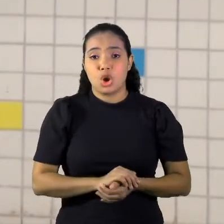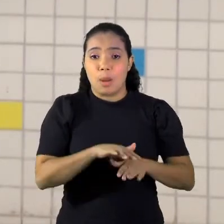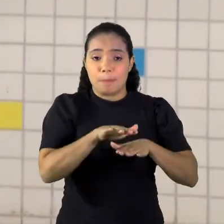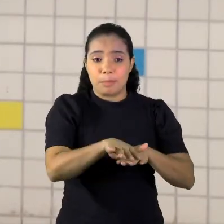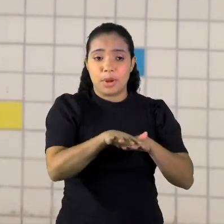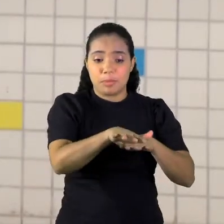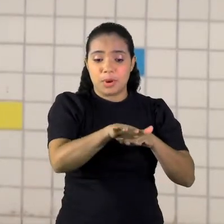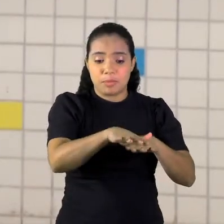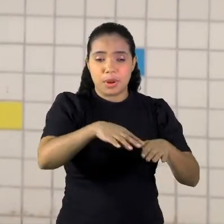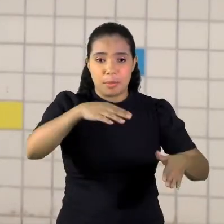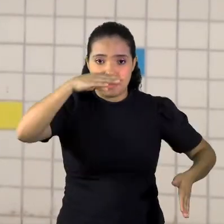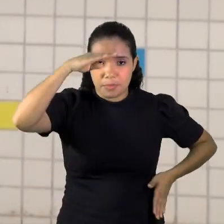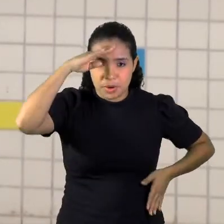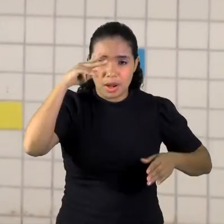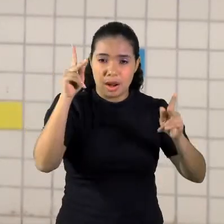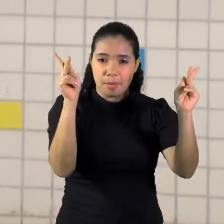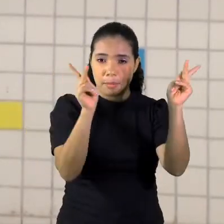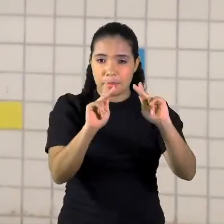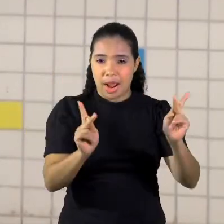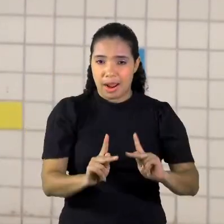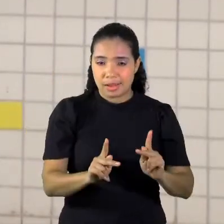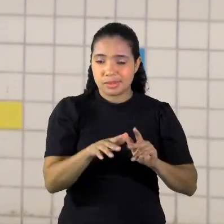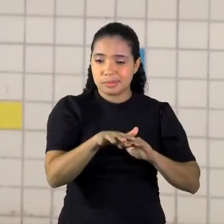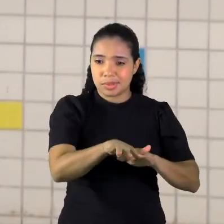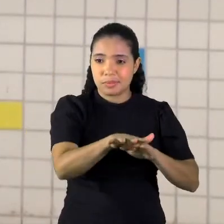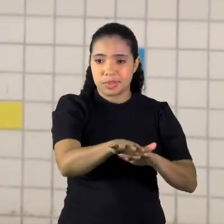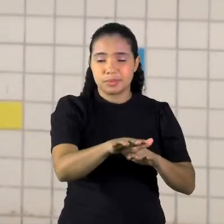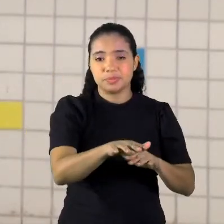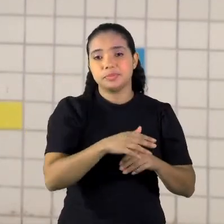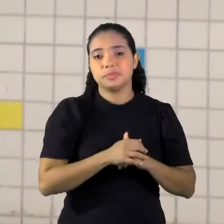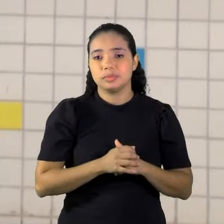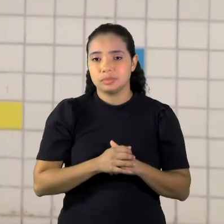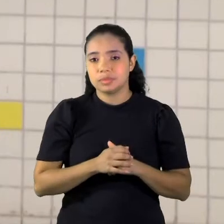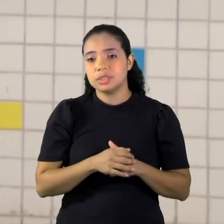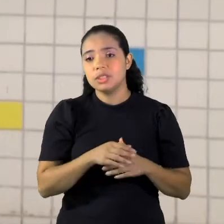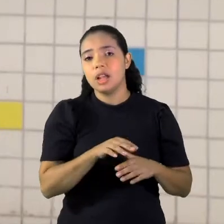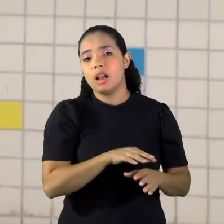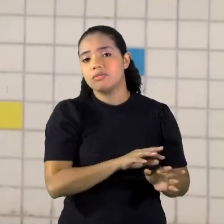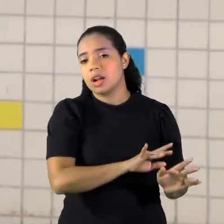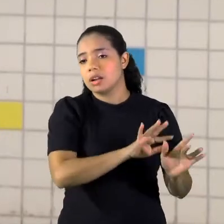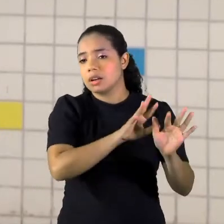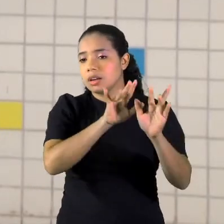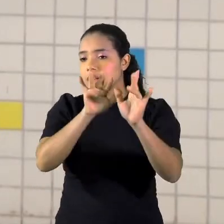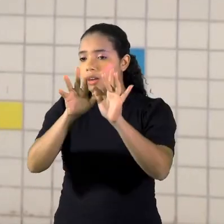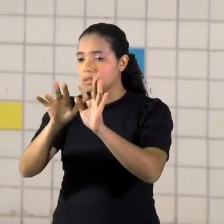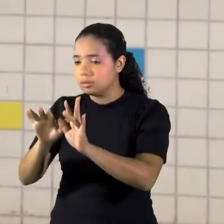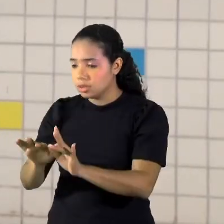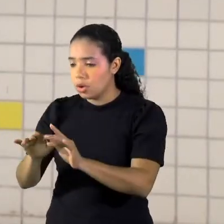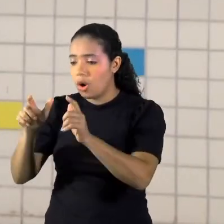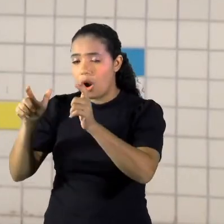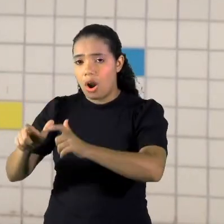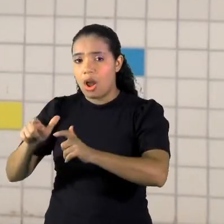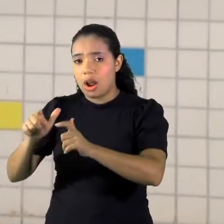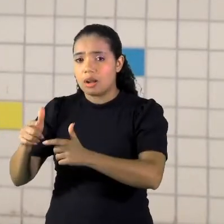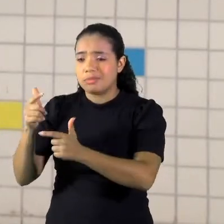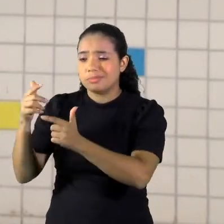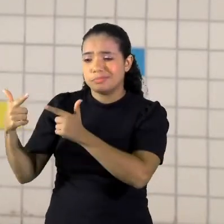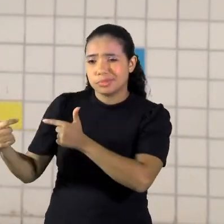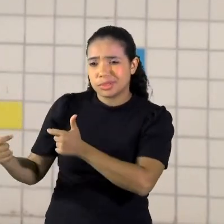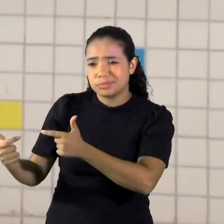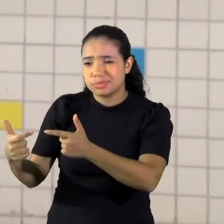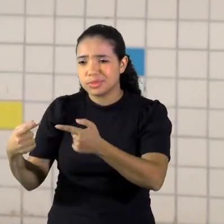de paz da ONU, elas costumam ser levadas para regiões que estão vivenciando algum tipo de